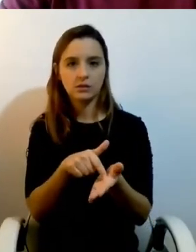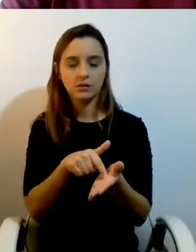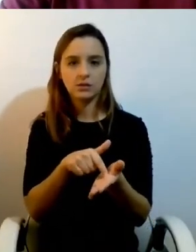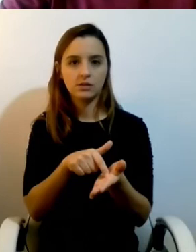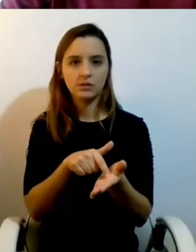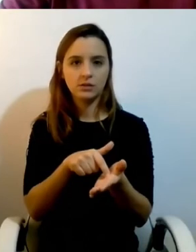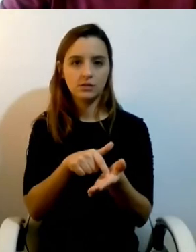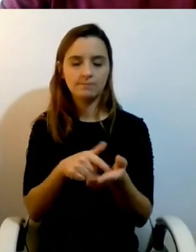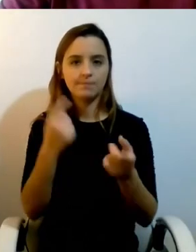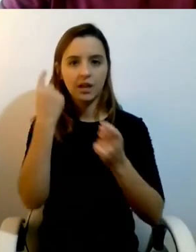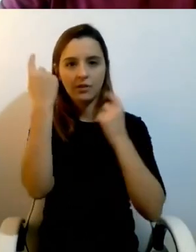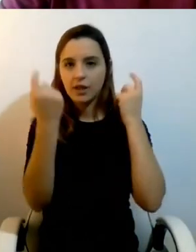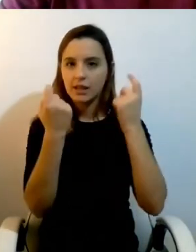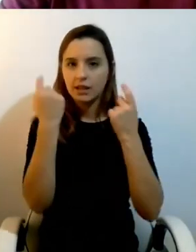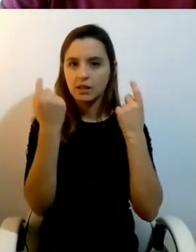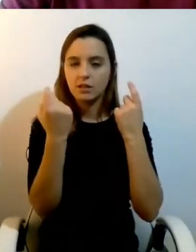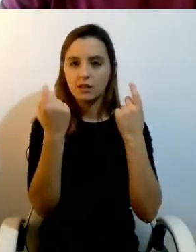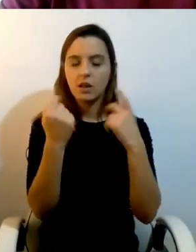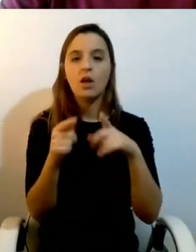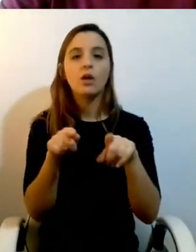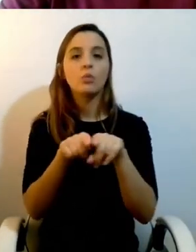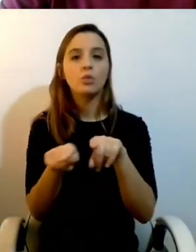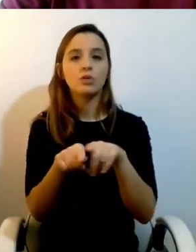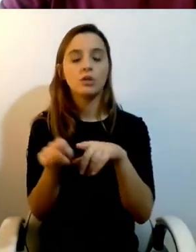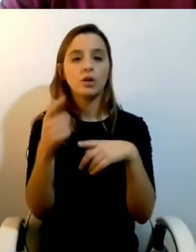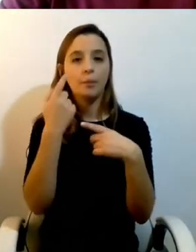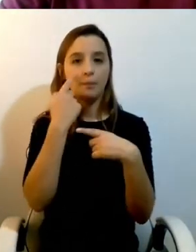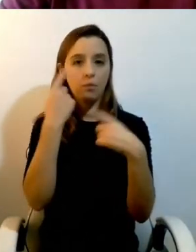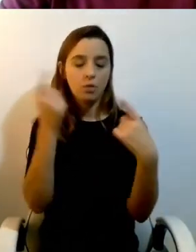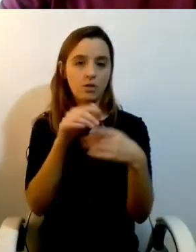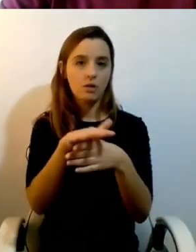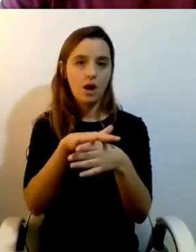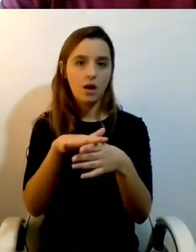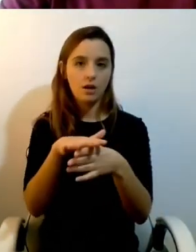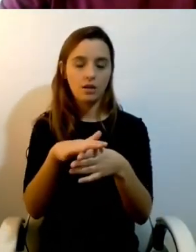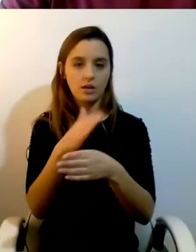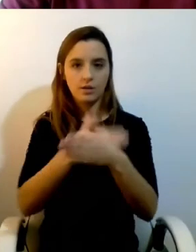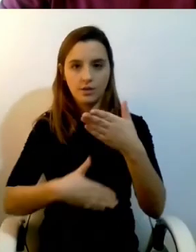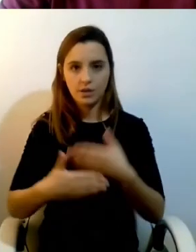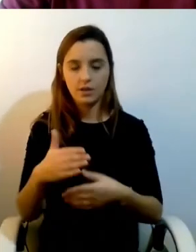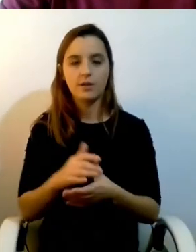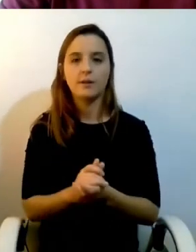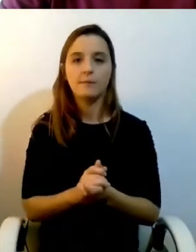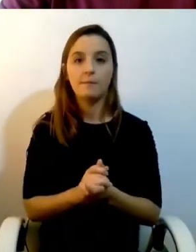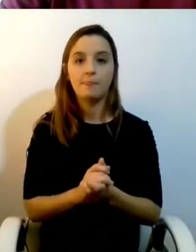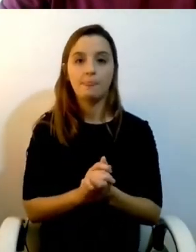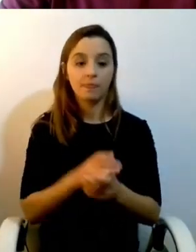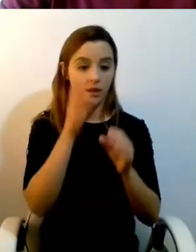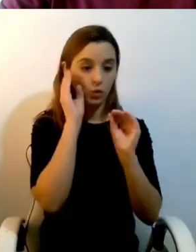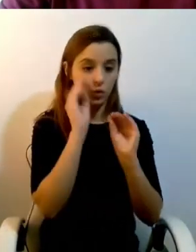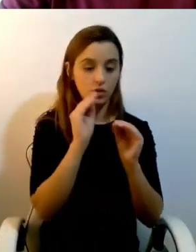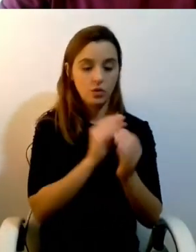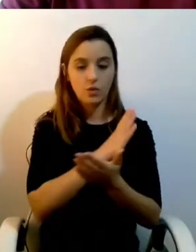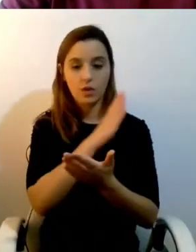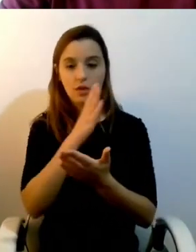refletisse nas políticas públicas da área da deficiência. Da educação à acessibilidade ao bem edificado e